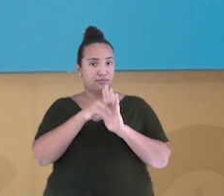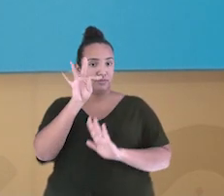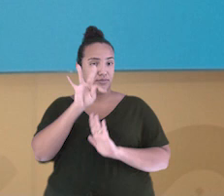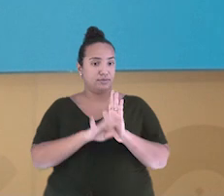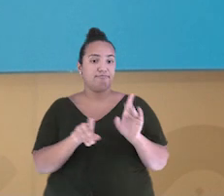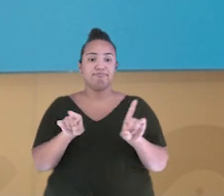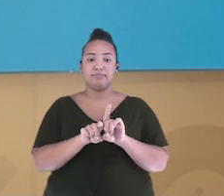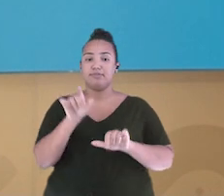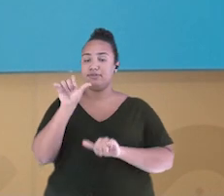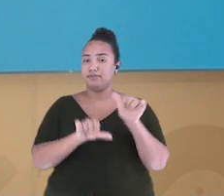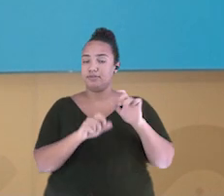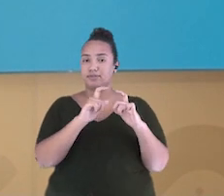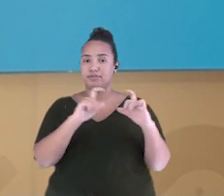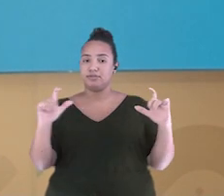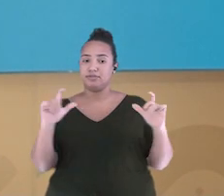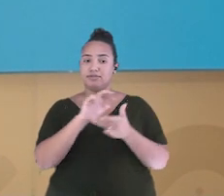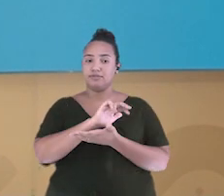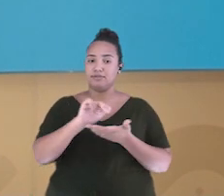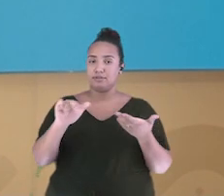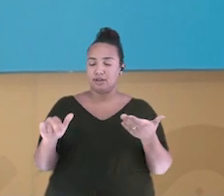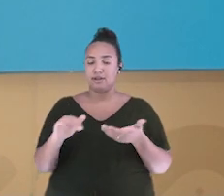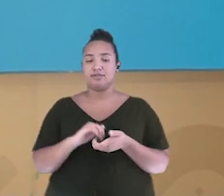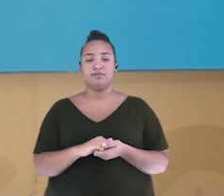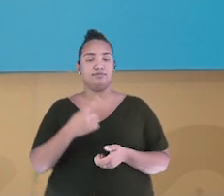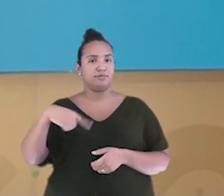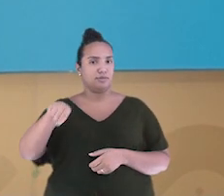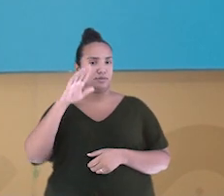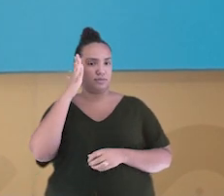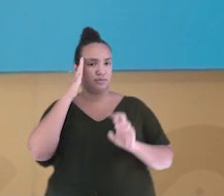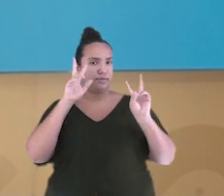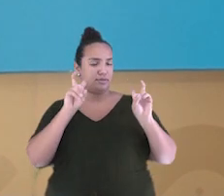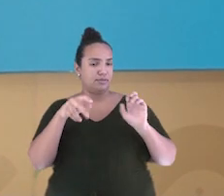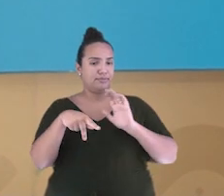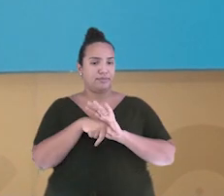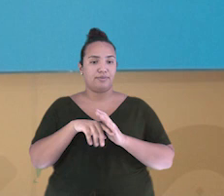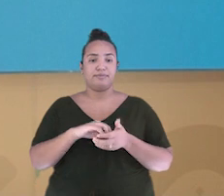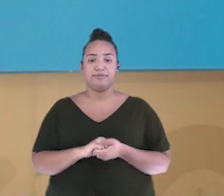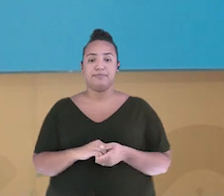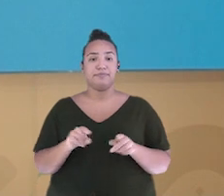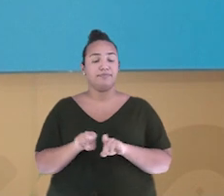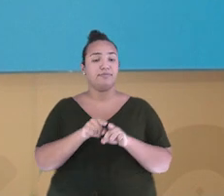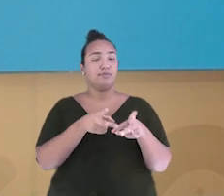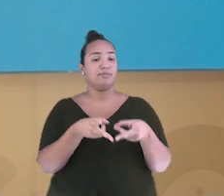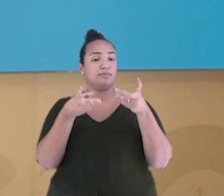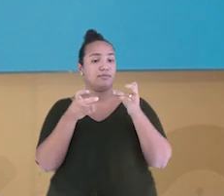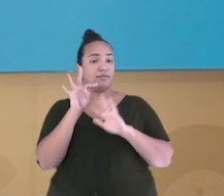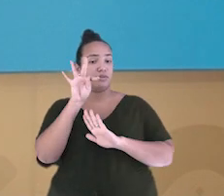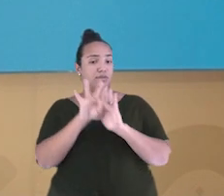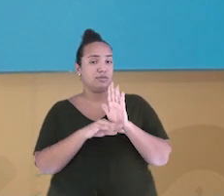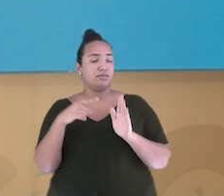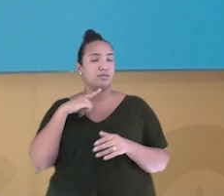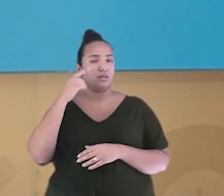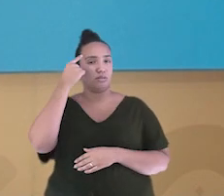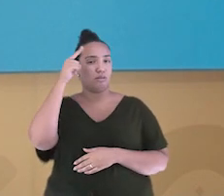texto. Analisamos várias tirinhas para ficarmos fera no assunto. Percebemos que o texto tem uma